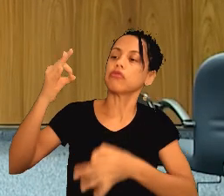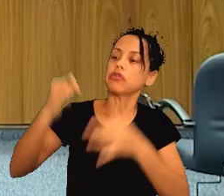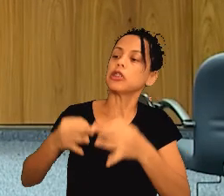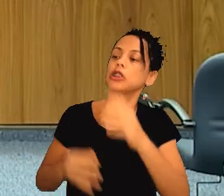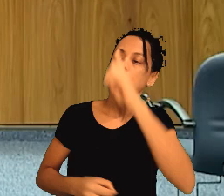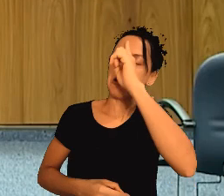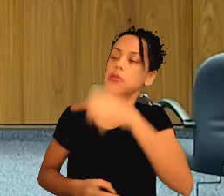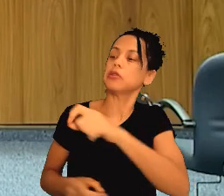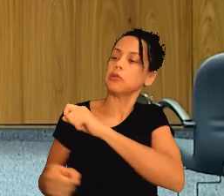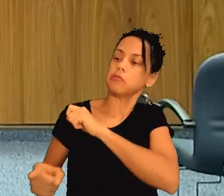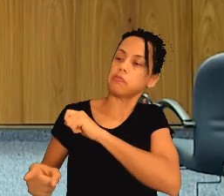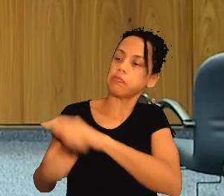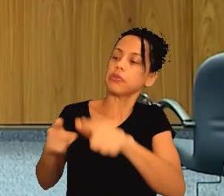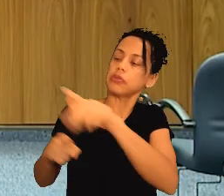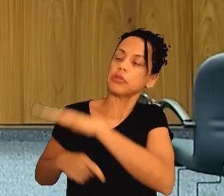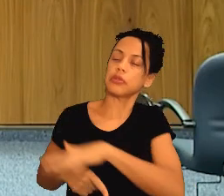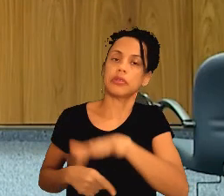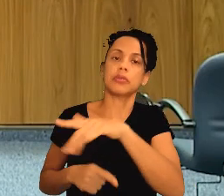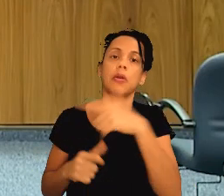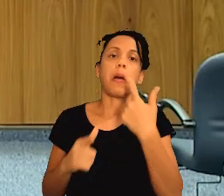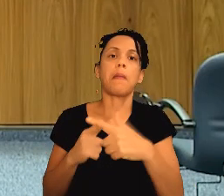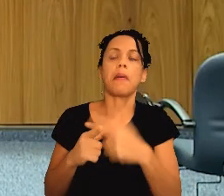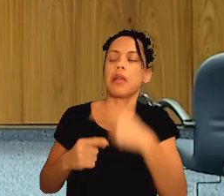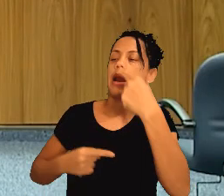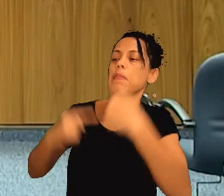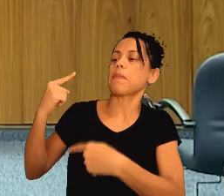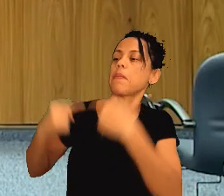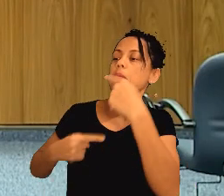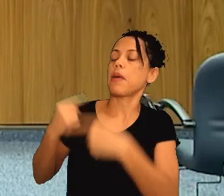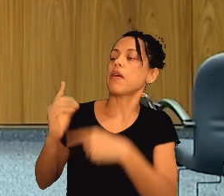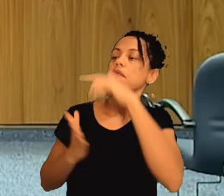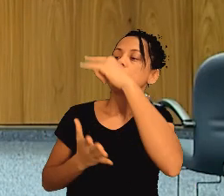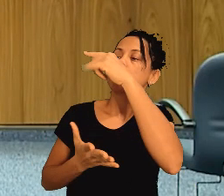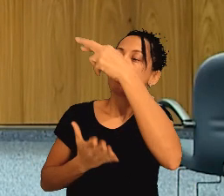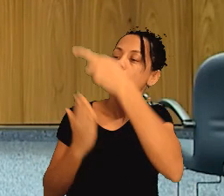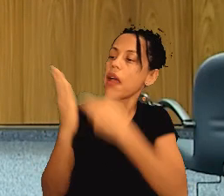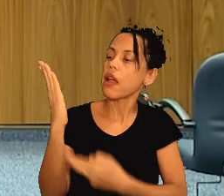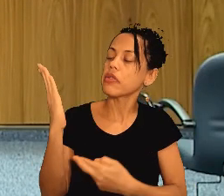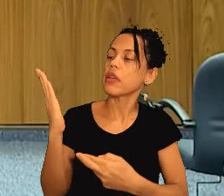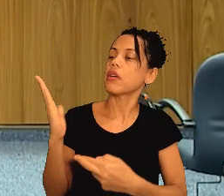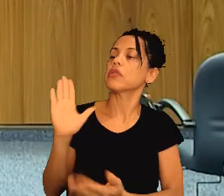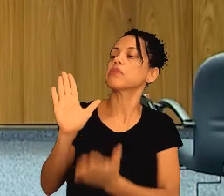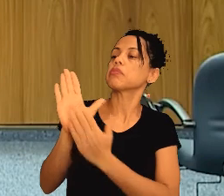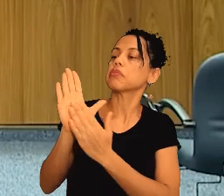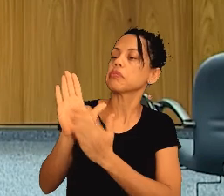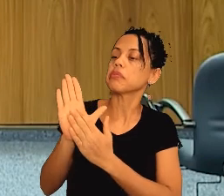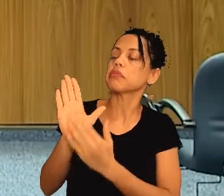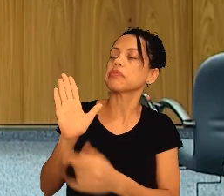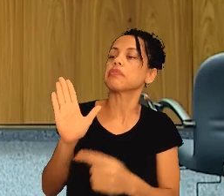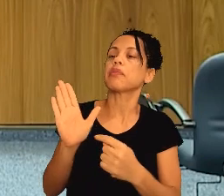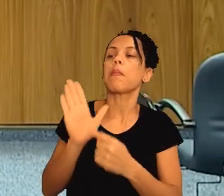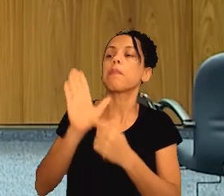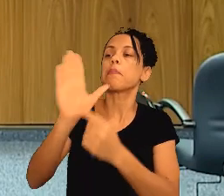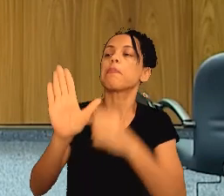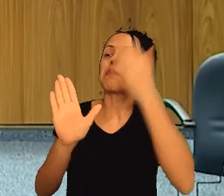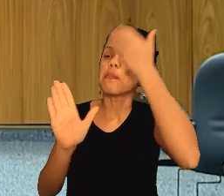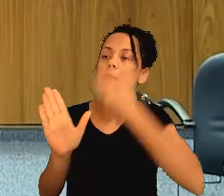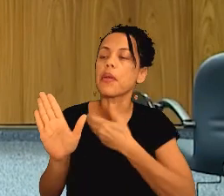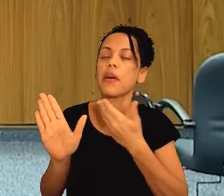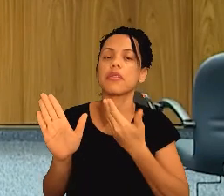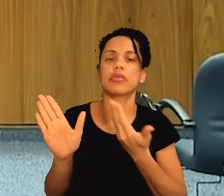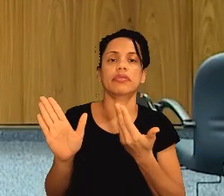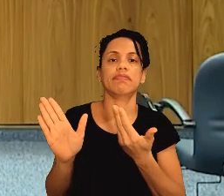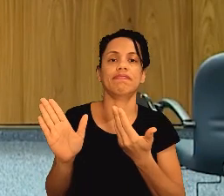um novo despejo, na verdade, questionando o próprio relatório de identificação dessa terra, que não sei se todos de